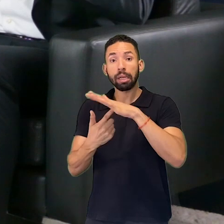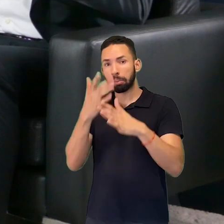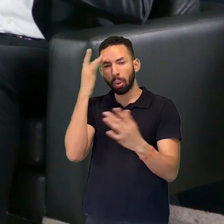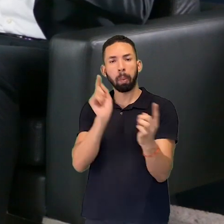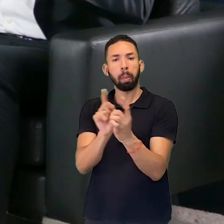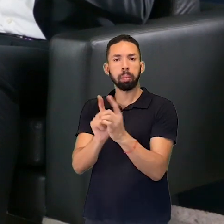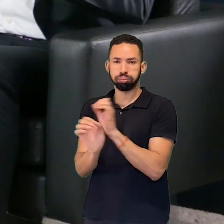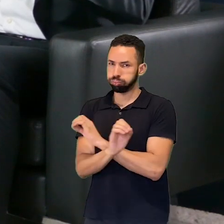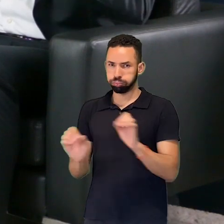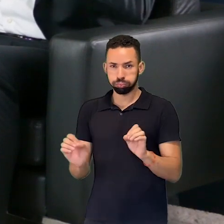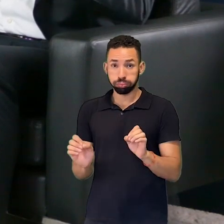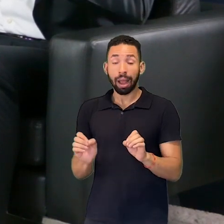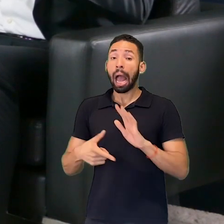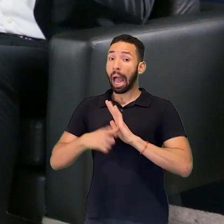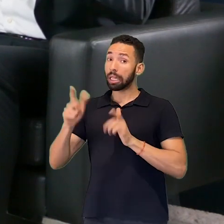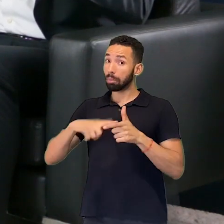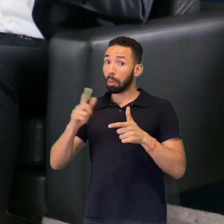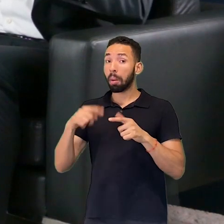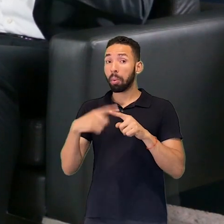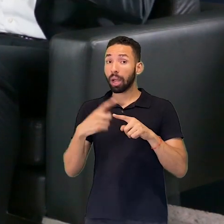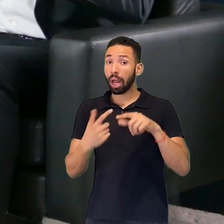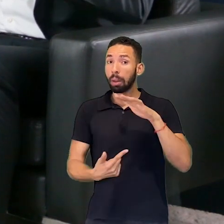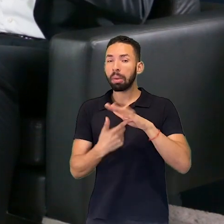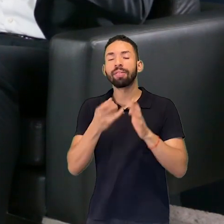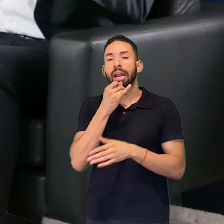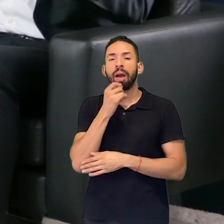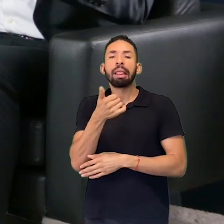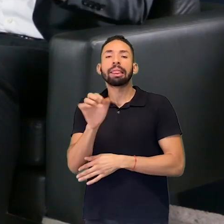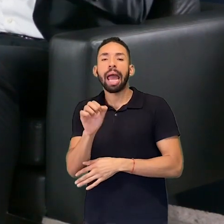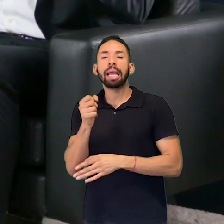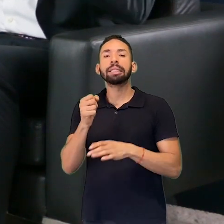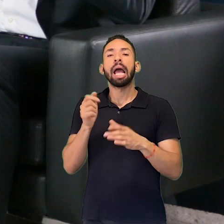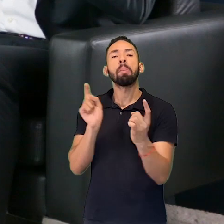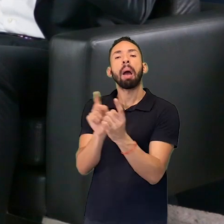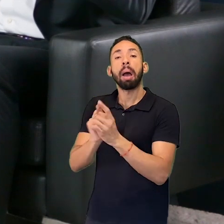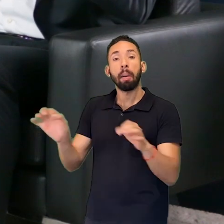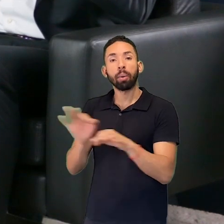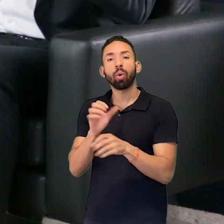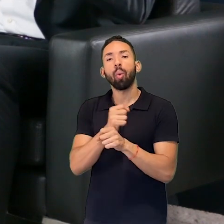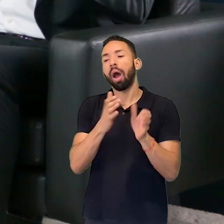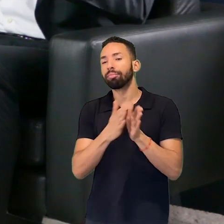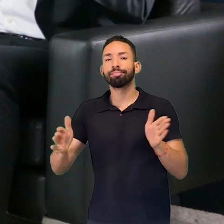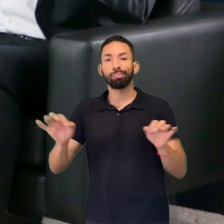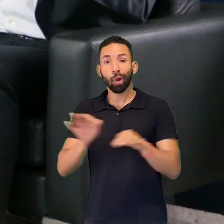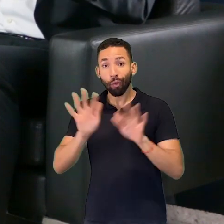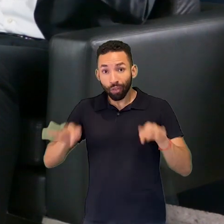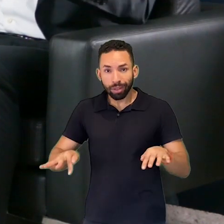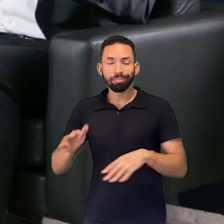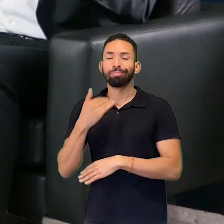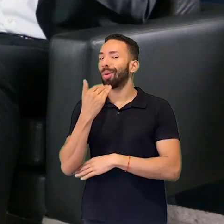há limite de sessões. Então, antes um problema que tinha muito é que os planos de saúde limitavam a 10 sessões anuais, e aquilo não